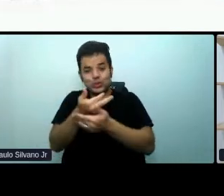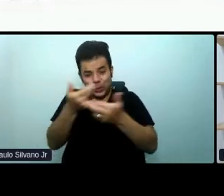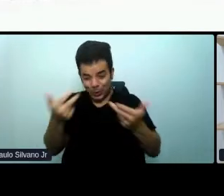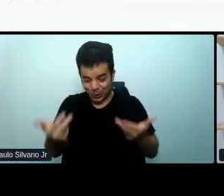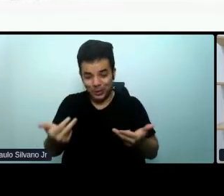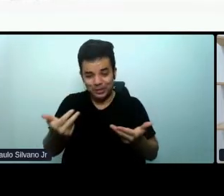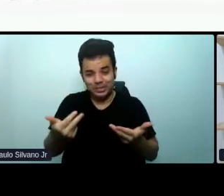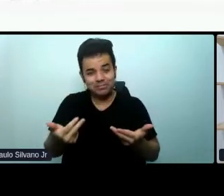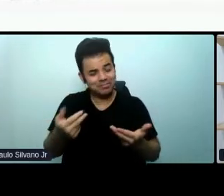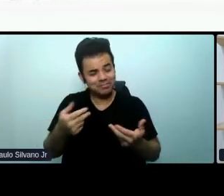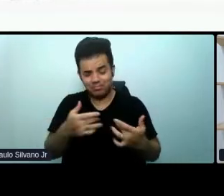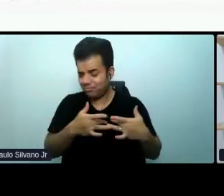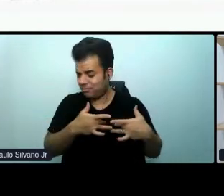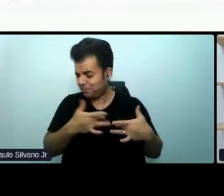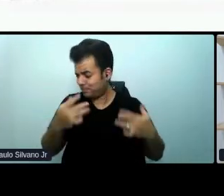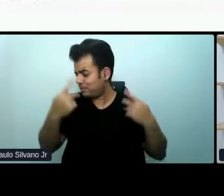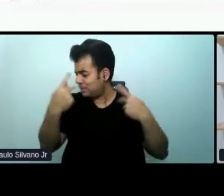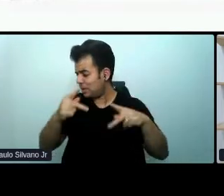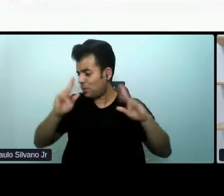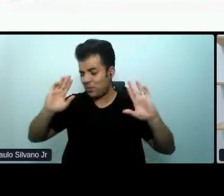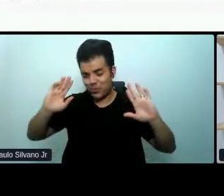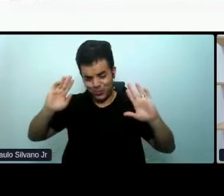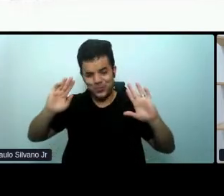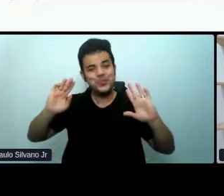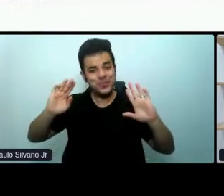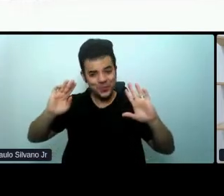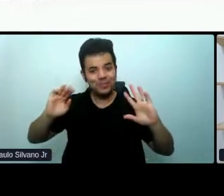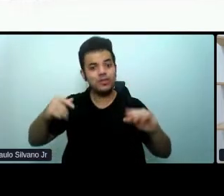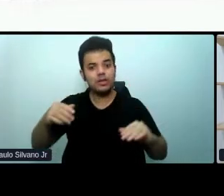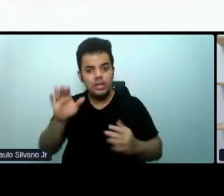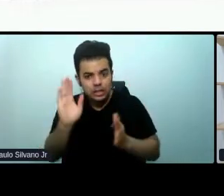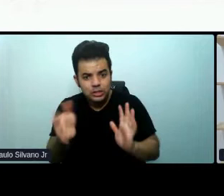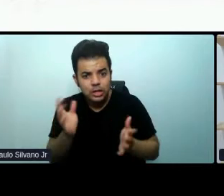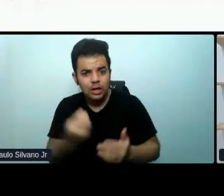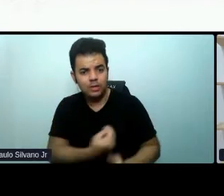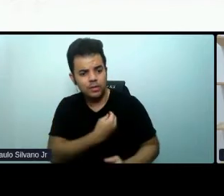já participei de algumas e